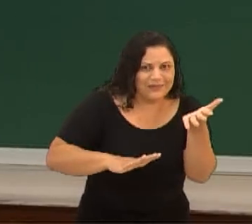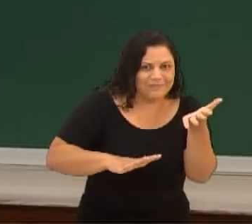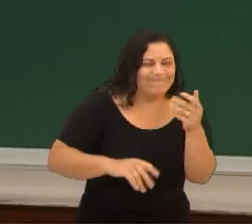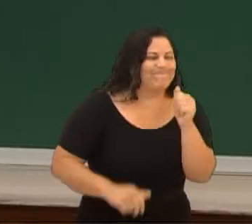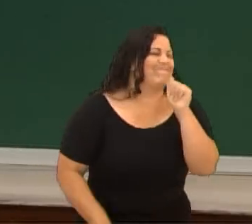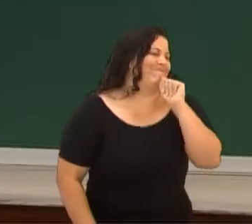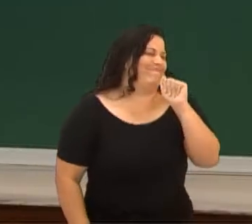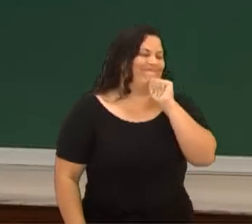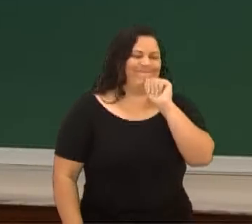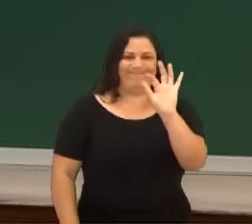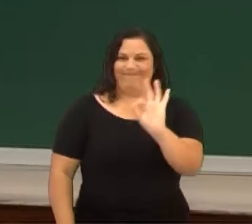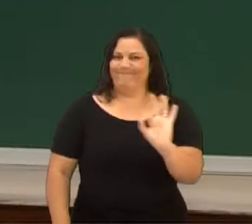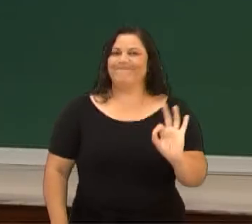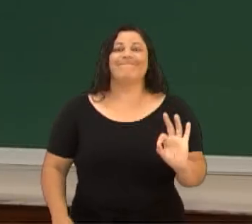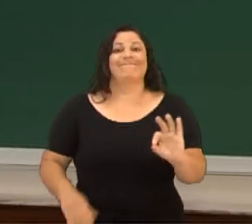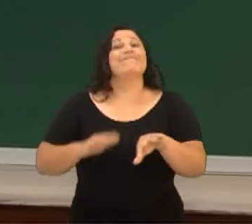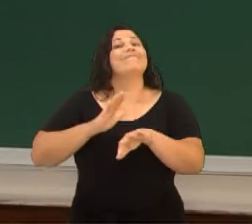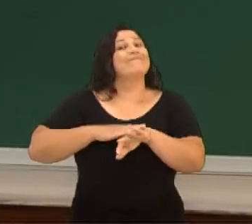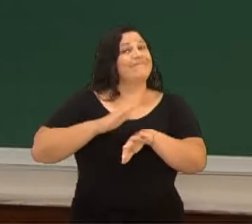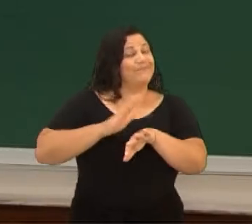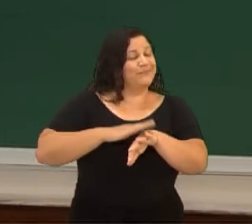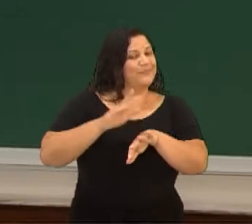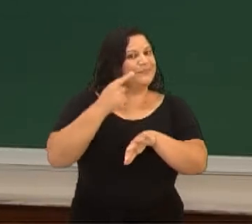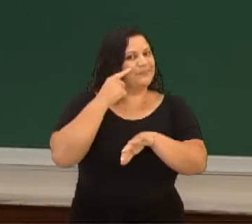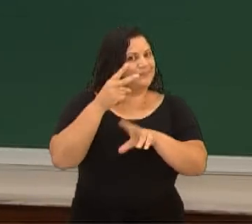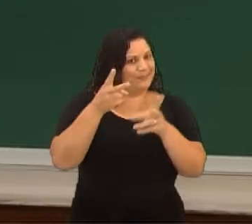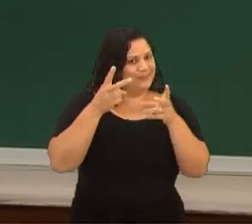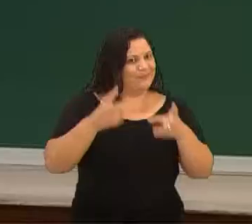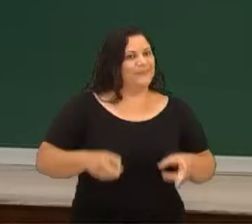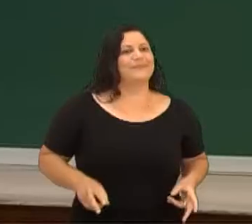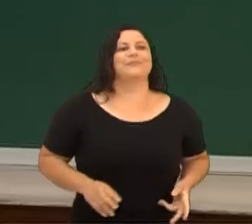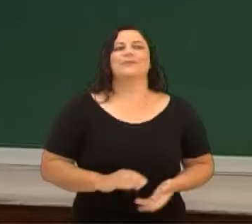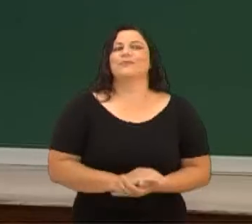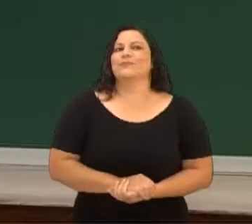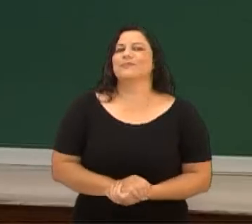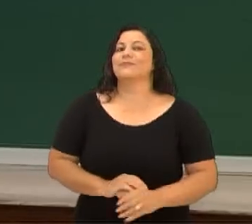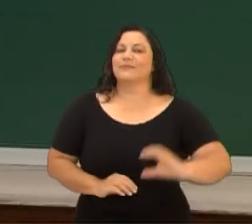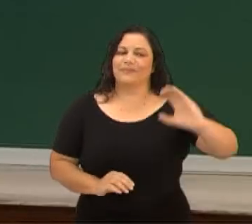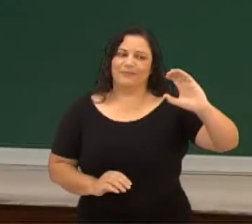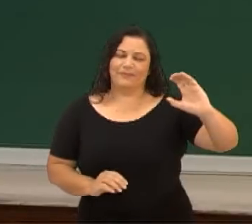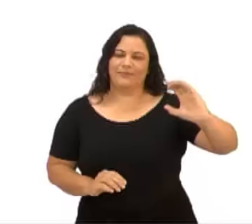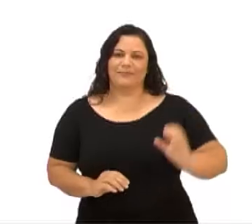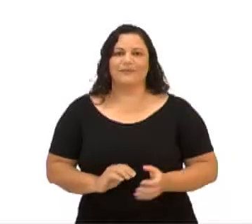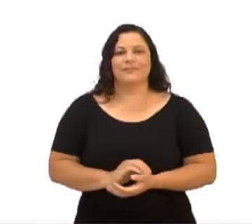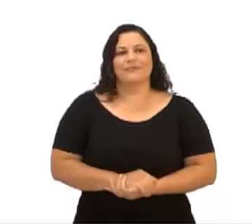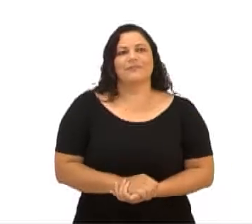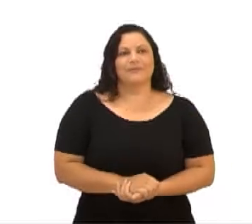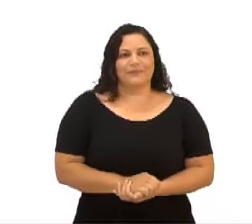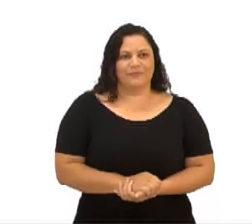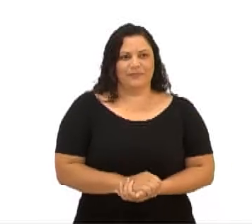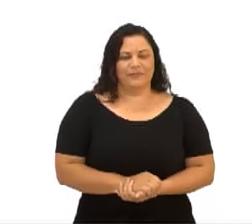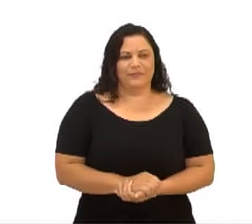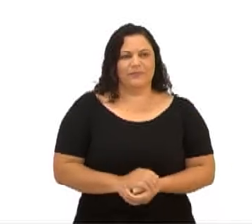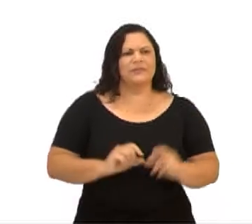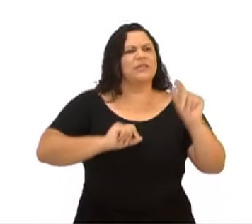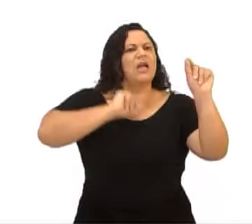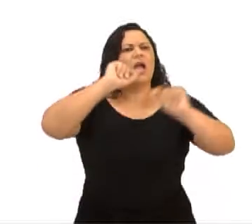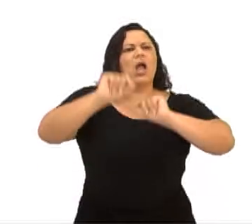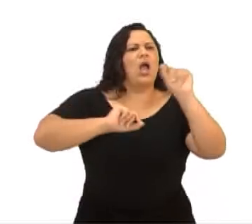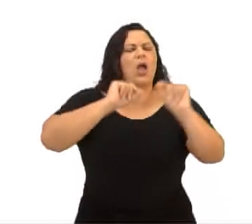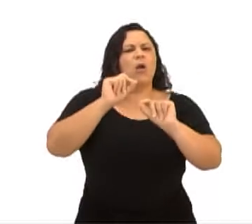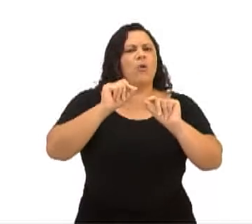Ainda não. Tem mais um pouquinho. Olhem lá o que ele vai falar para a gente. Alternativa C, ó. Qual o preço